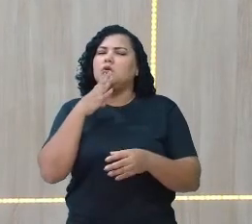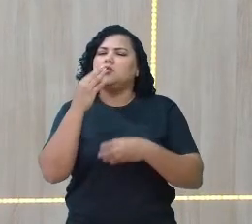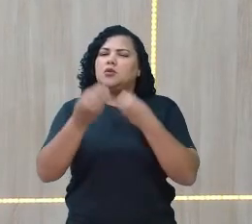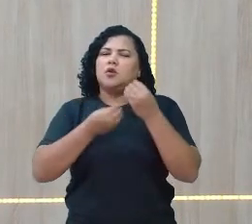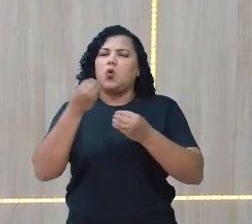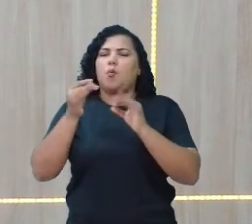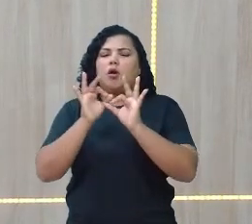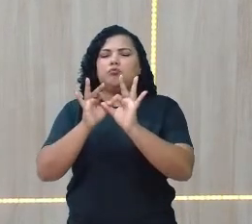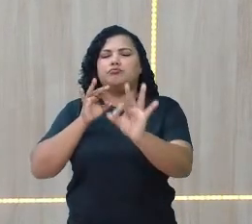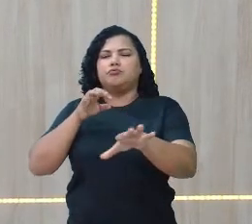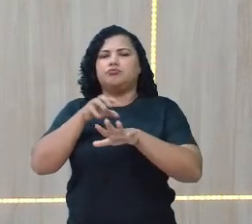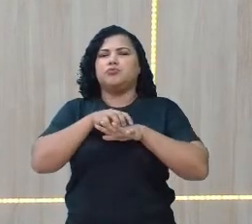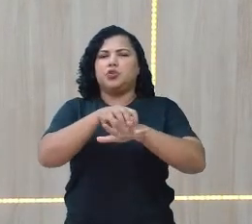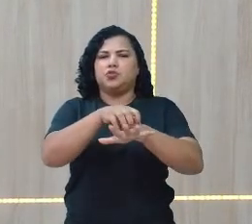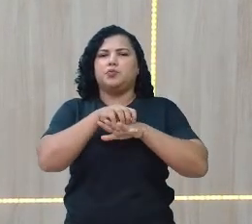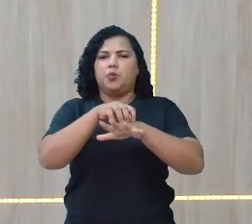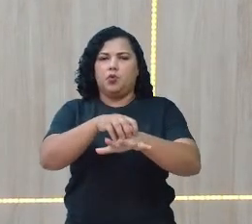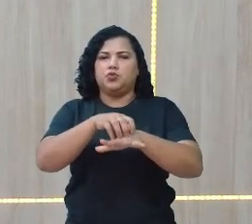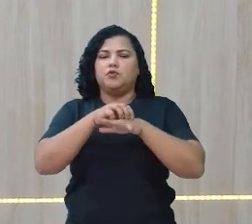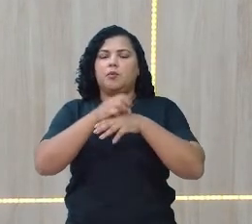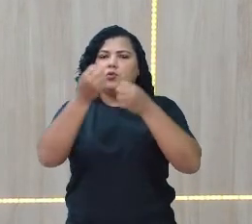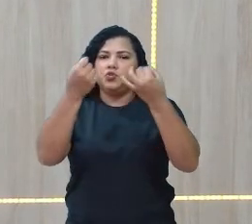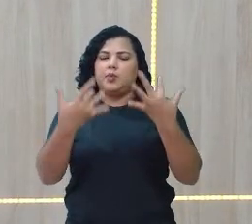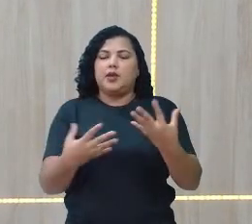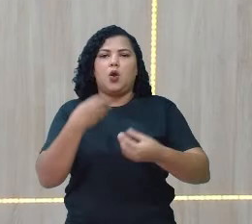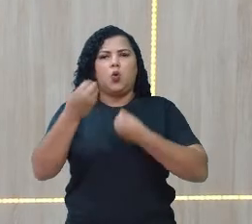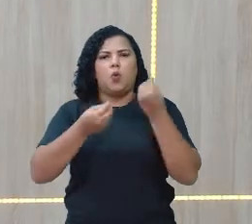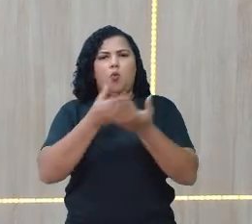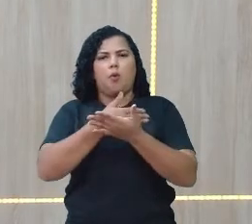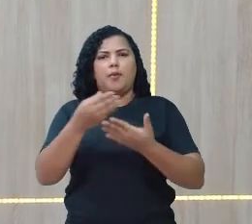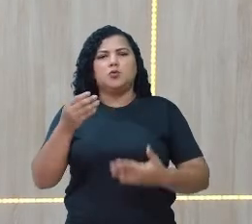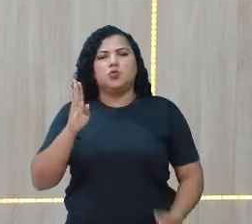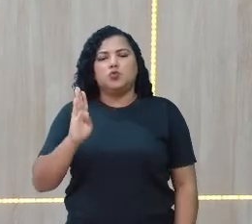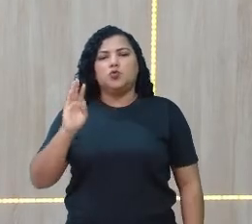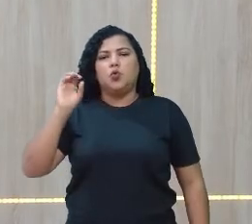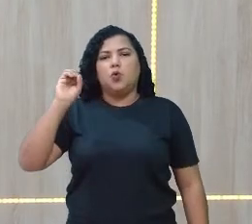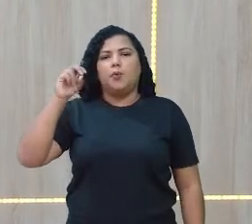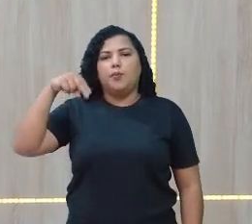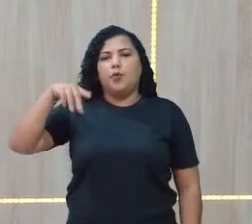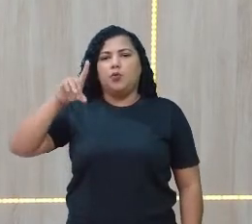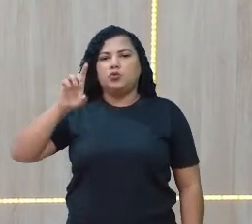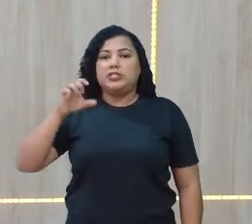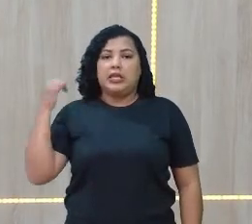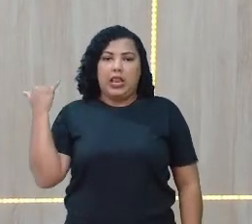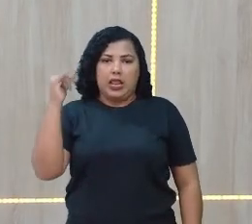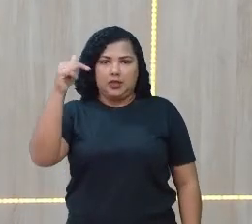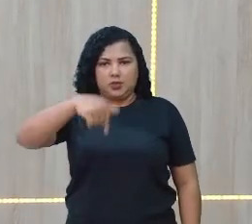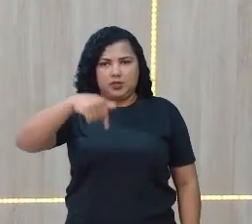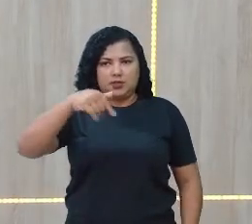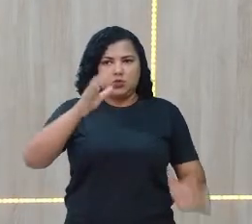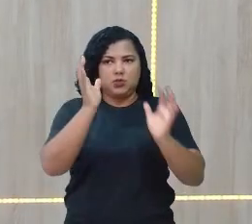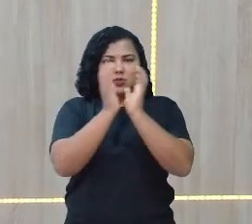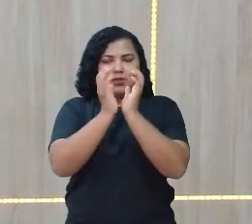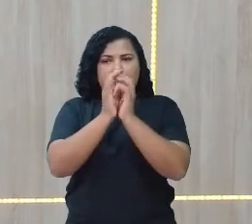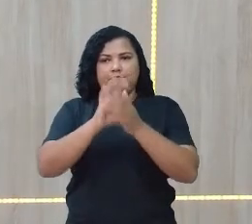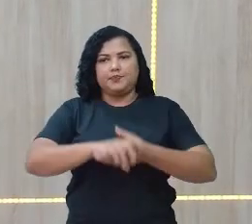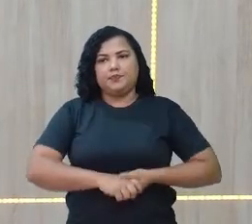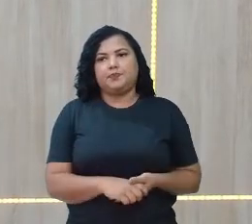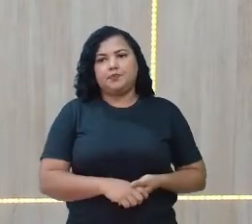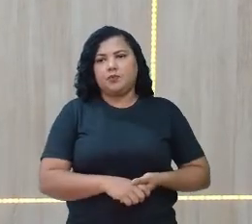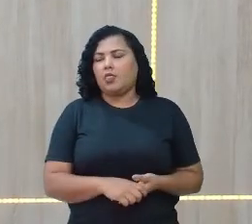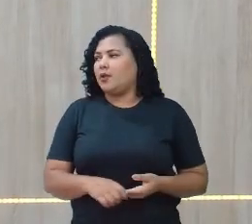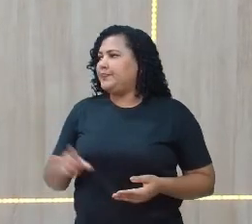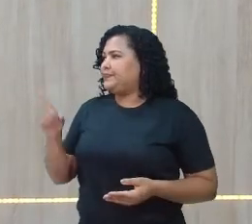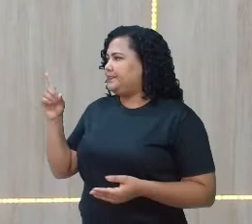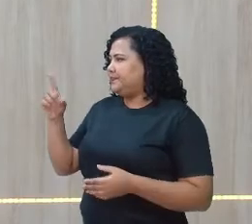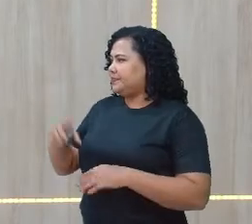de longa distância, vamos falar sobre a introdução dos bondes elétricos, tá certo? Em nossa cidade. E enquanto isso, gente, ó, vamos lá, vamos